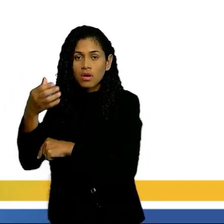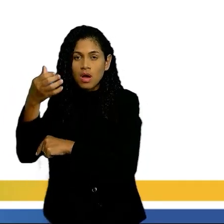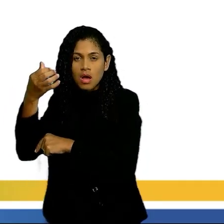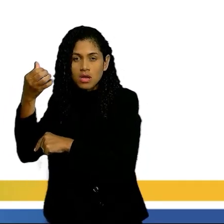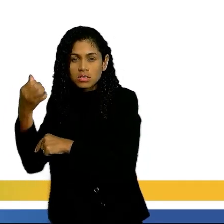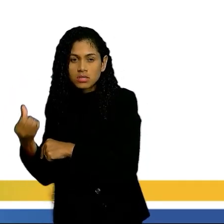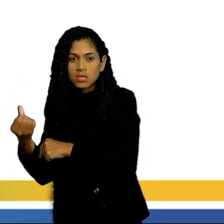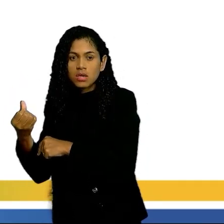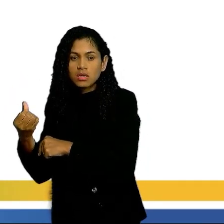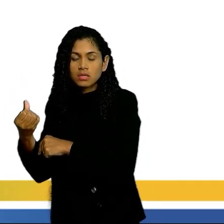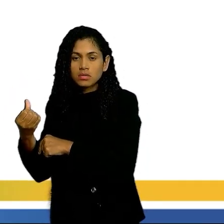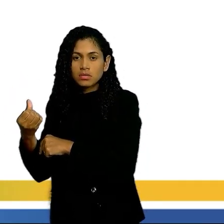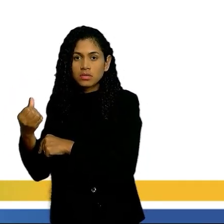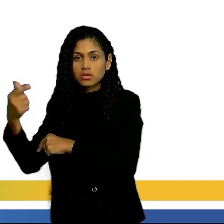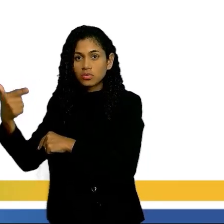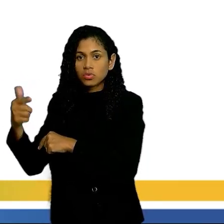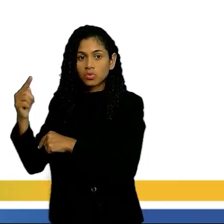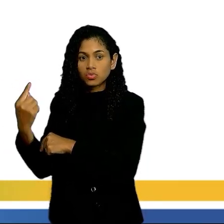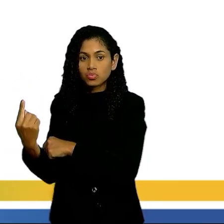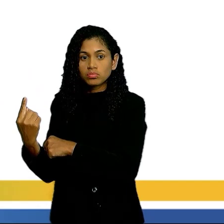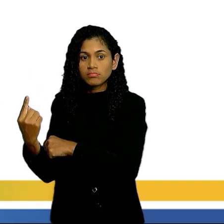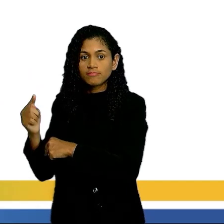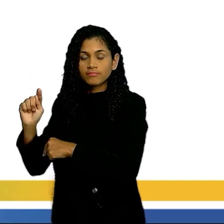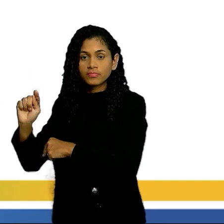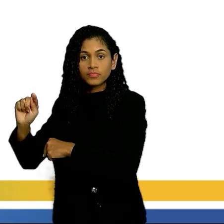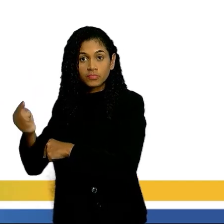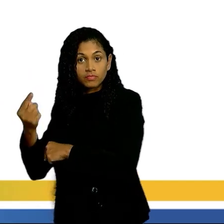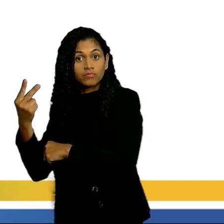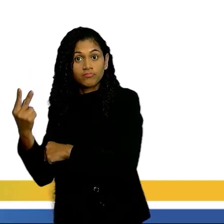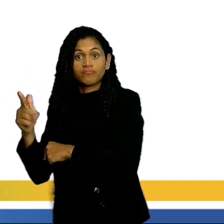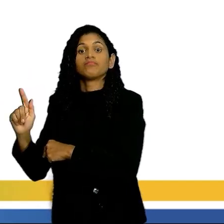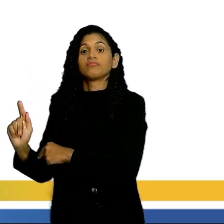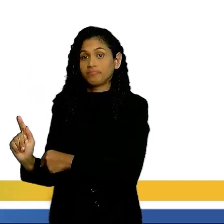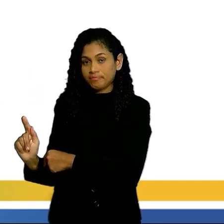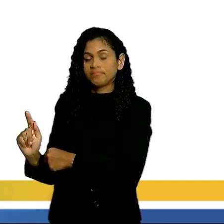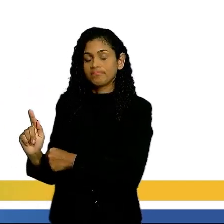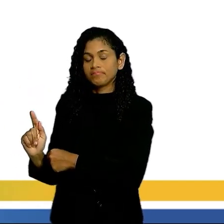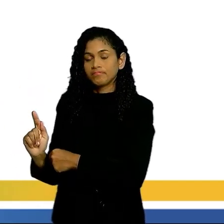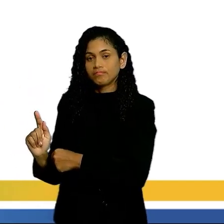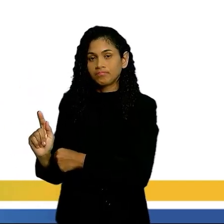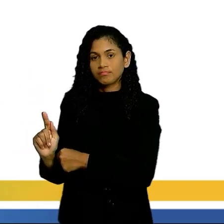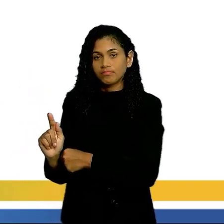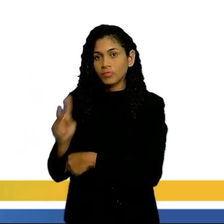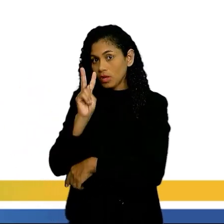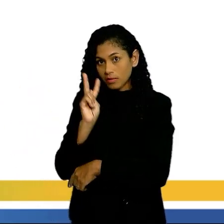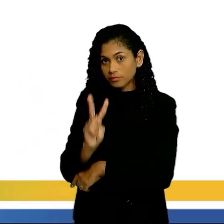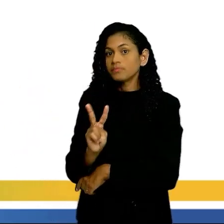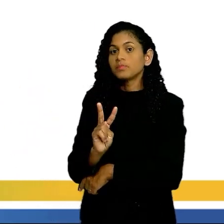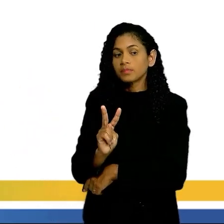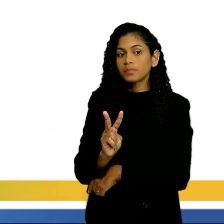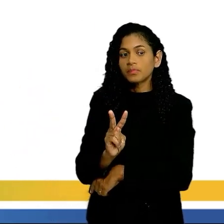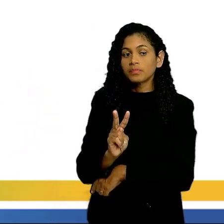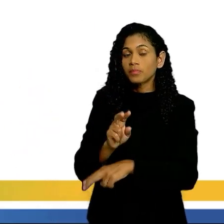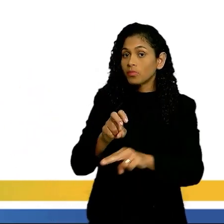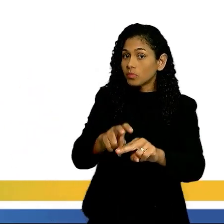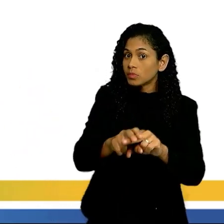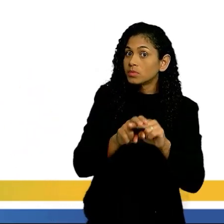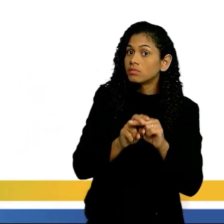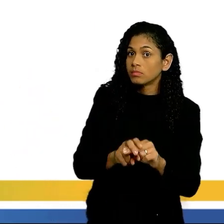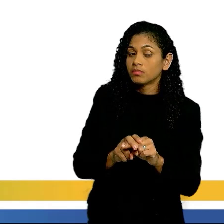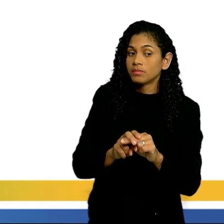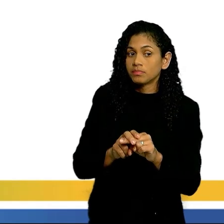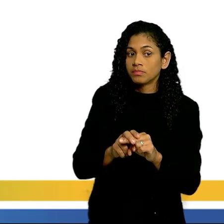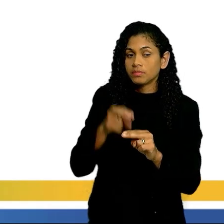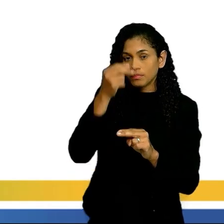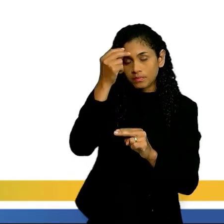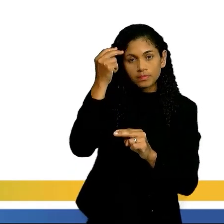621,2 grama. Então, são gramas aí que a gente vai vendo. Portanto, o